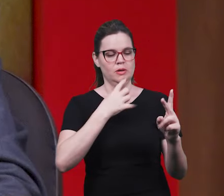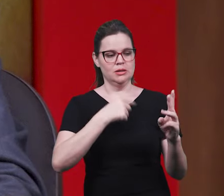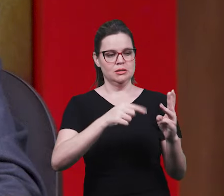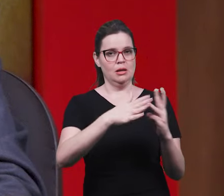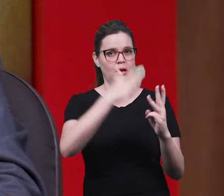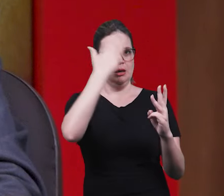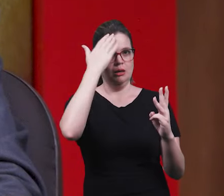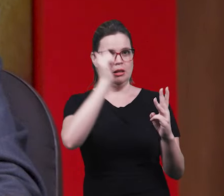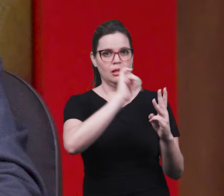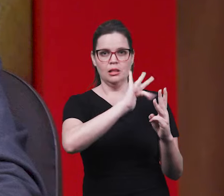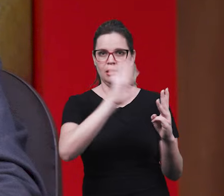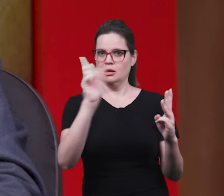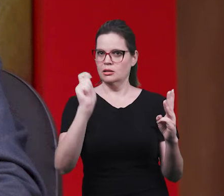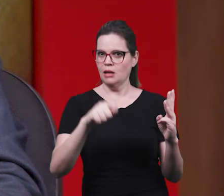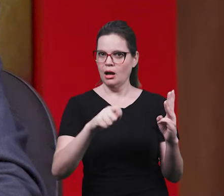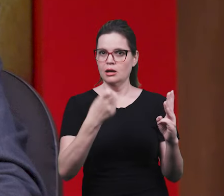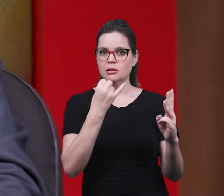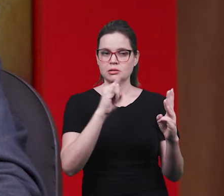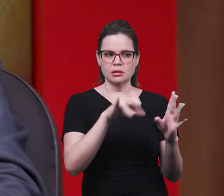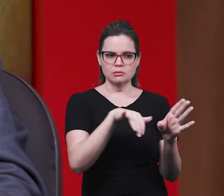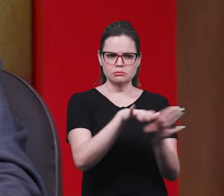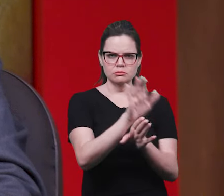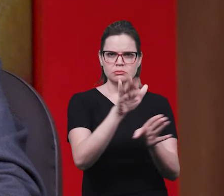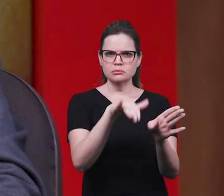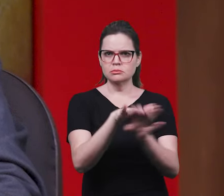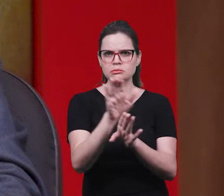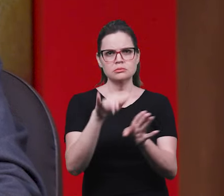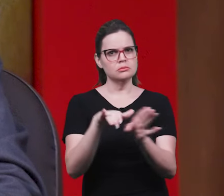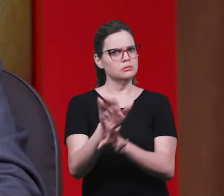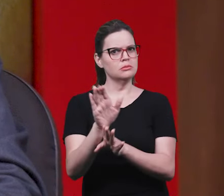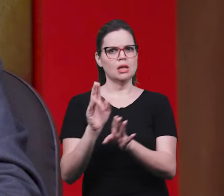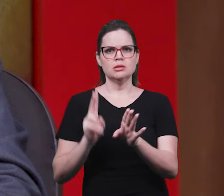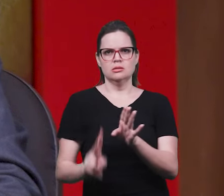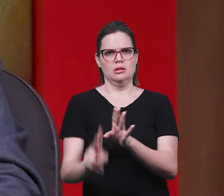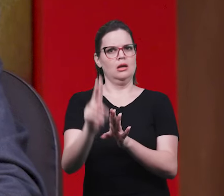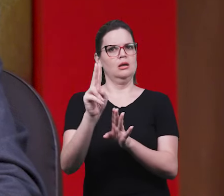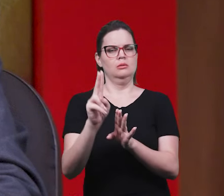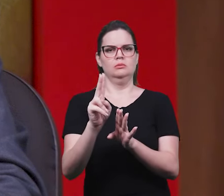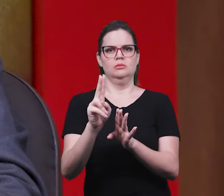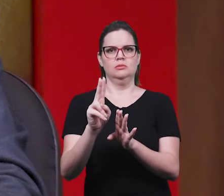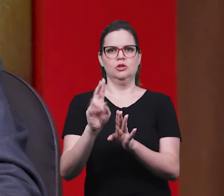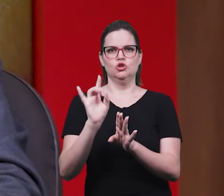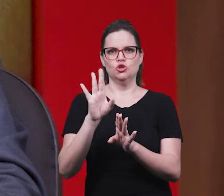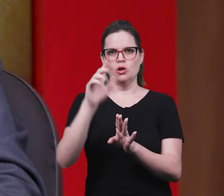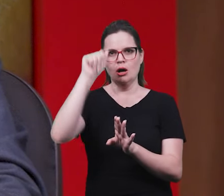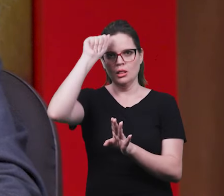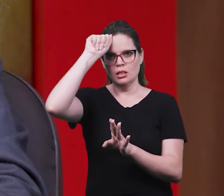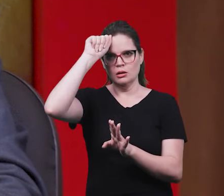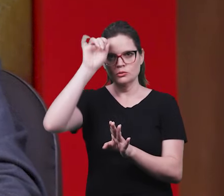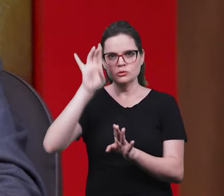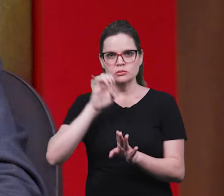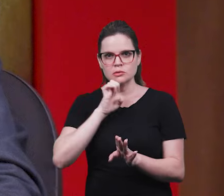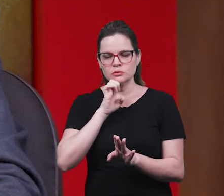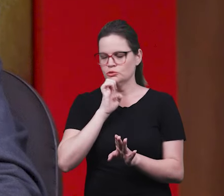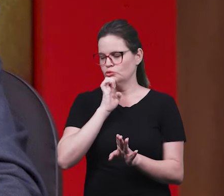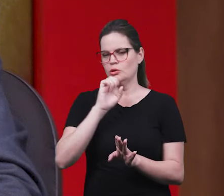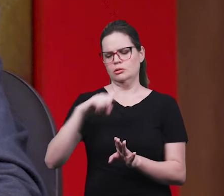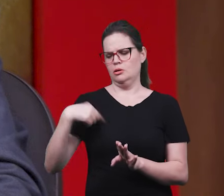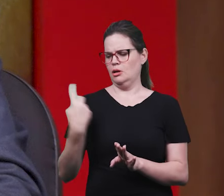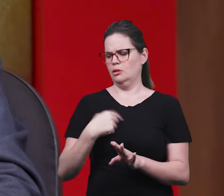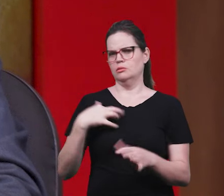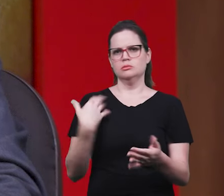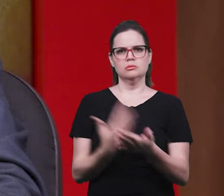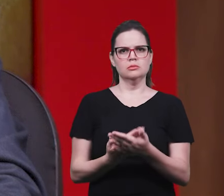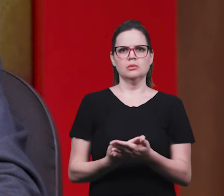escolha. E isso se aplica à nossa vida. Não foi ao primeiro homem, não foi somente a Adão. Mas, para nós,